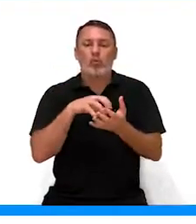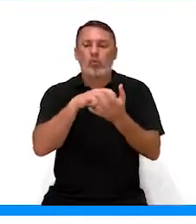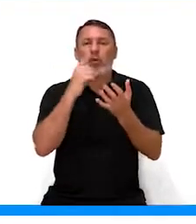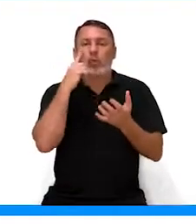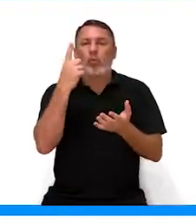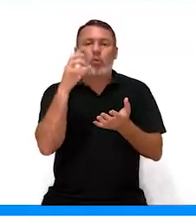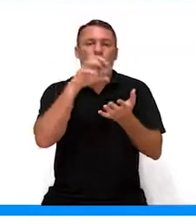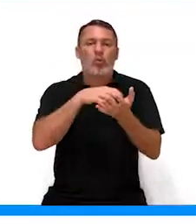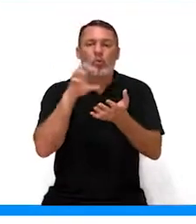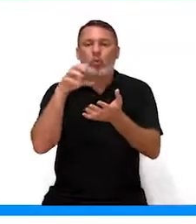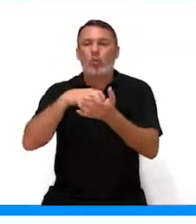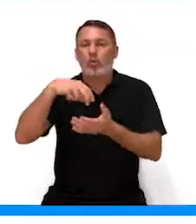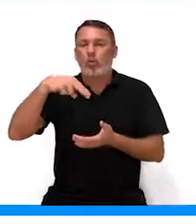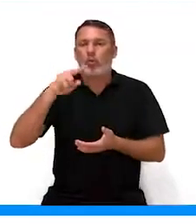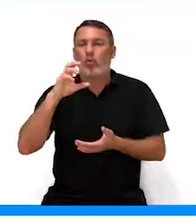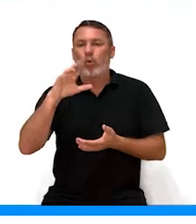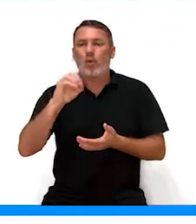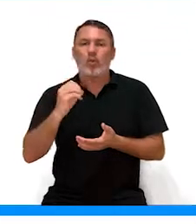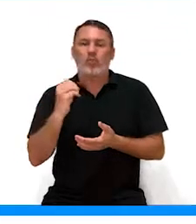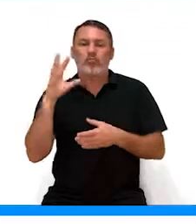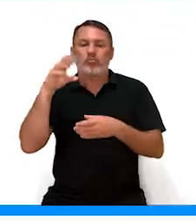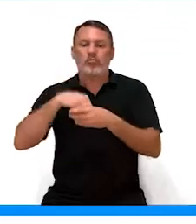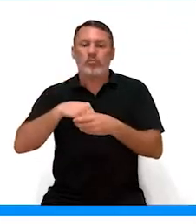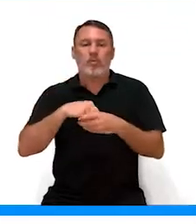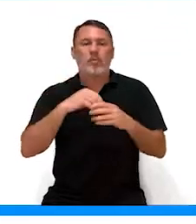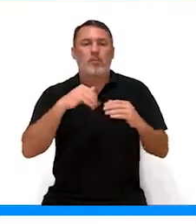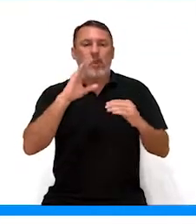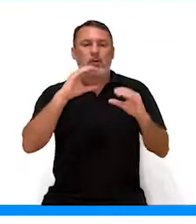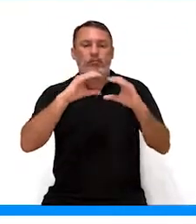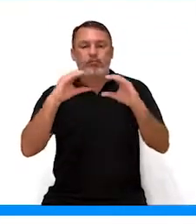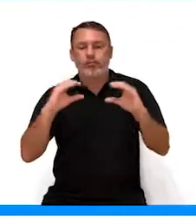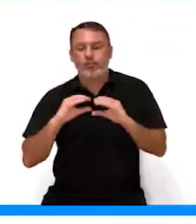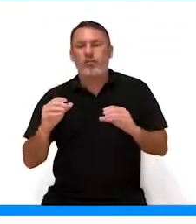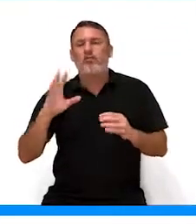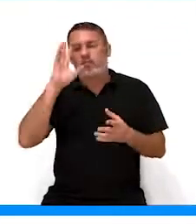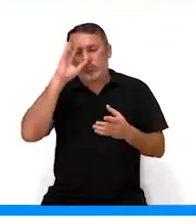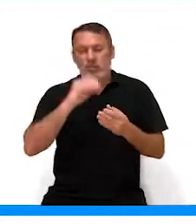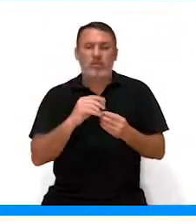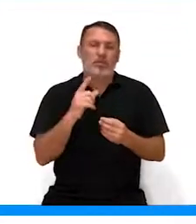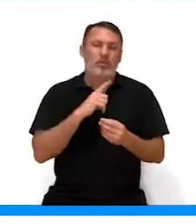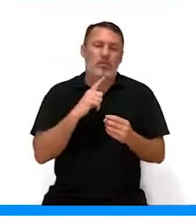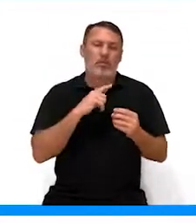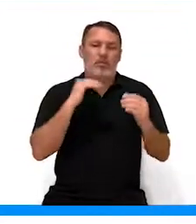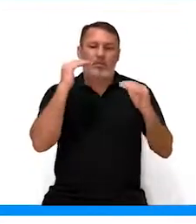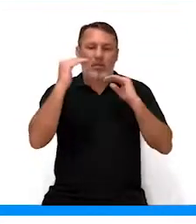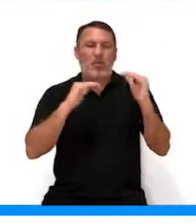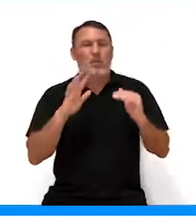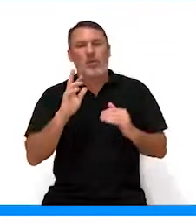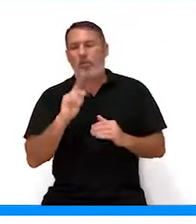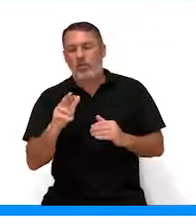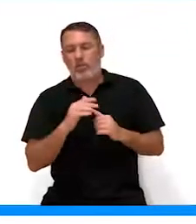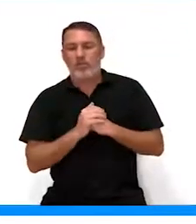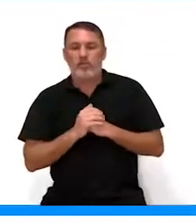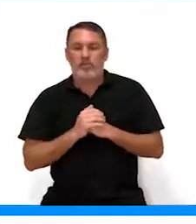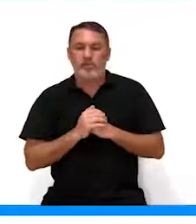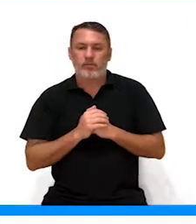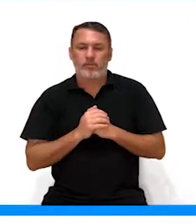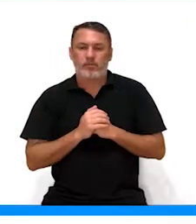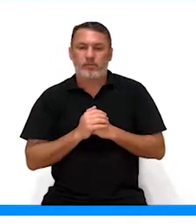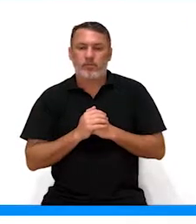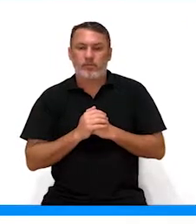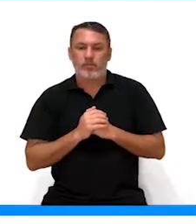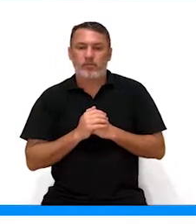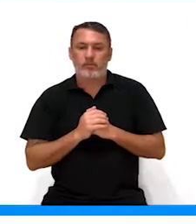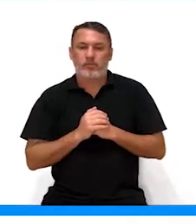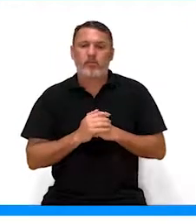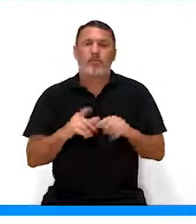um núcleozinho aí por célula. Então, é uma camada só, porém é uma camada maior que dá a ideia de ser estratificado, porém